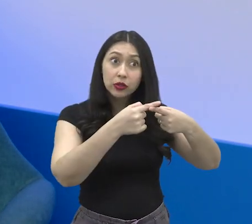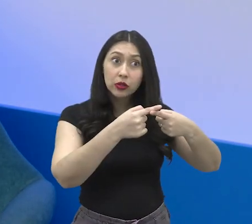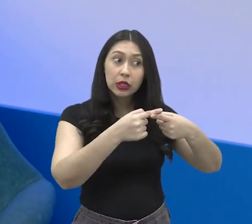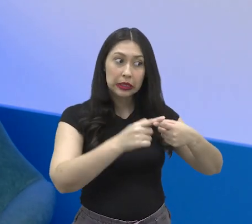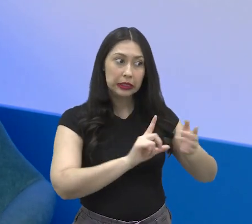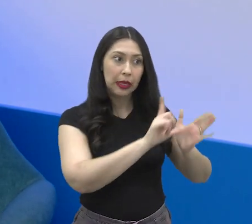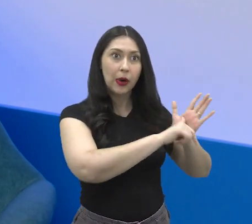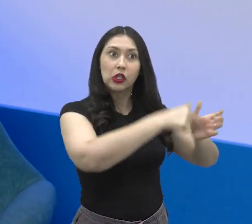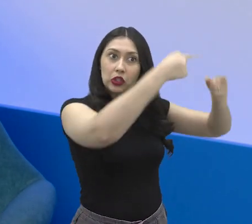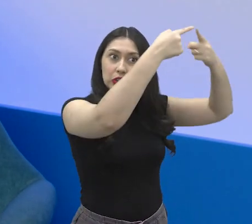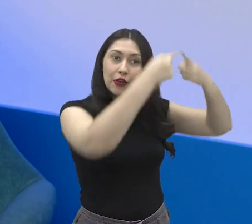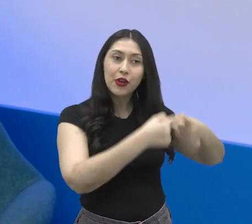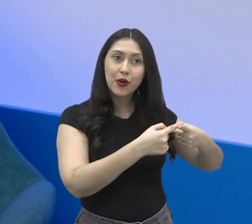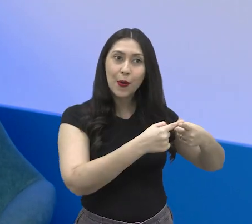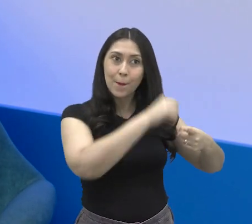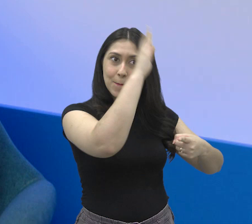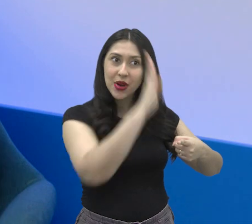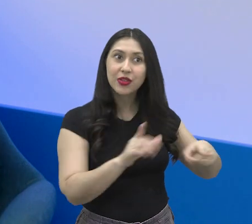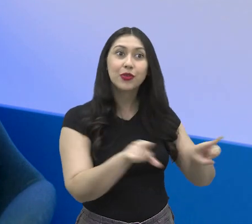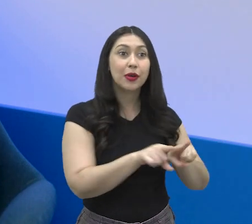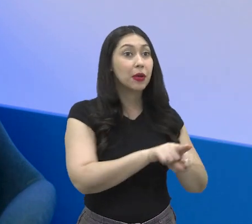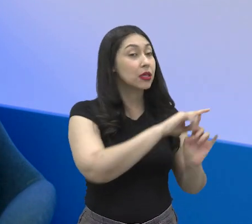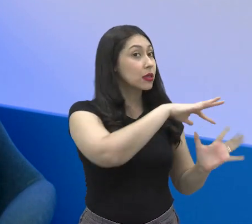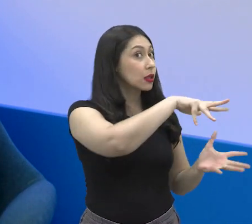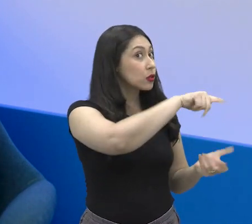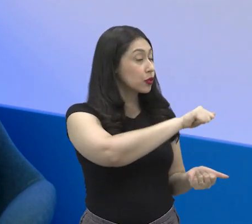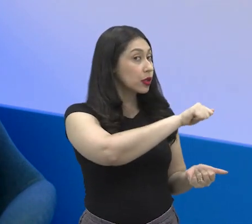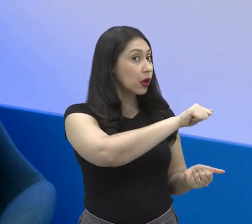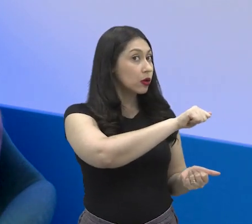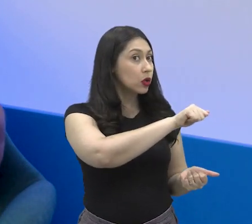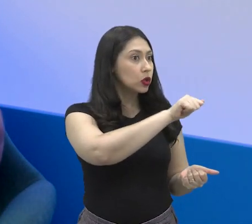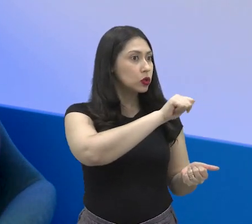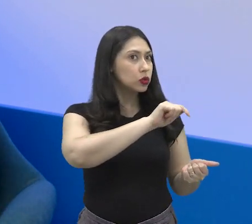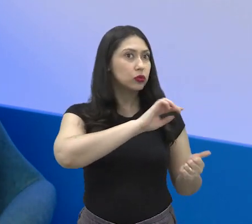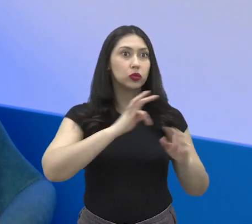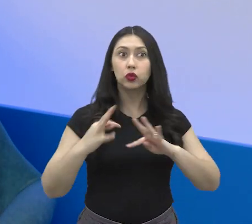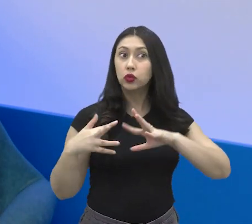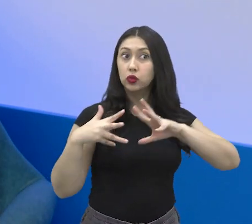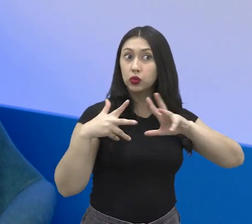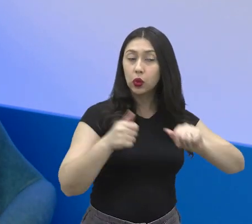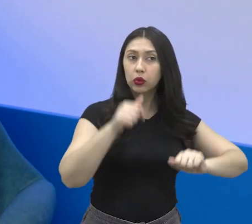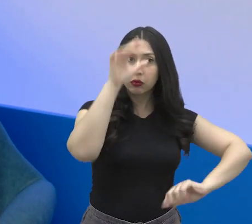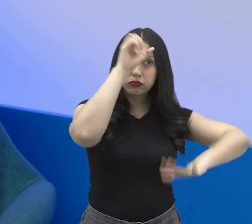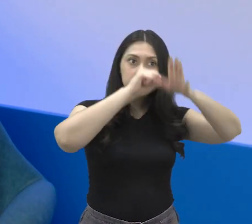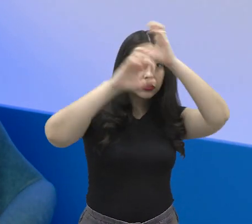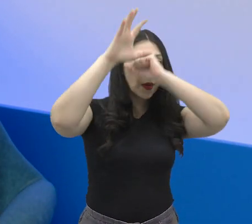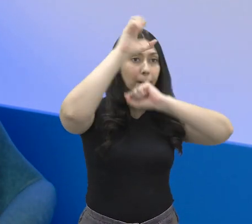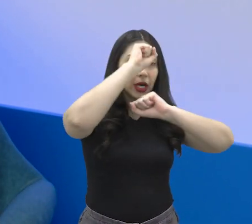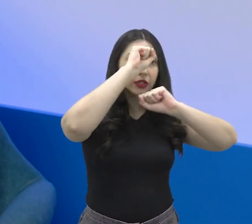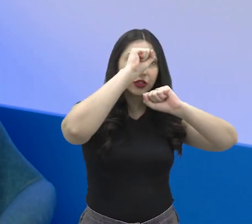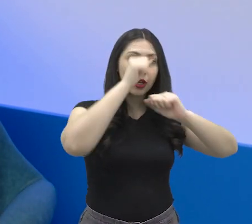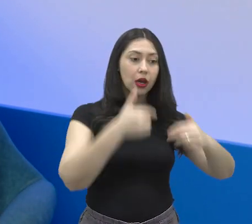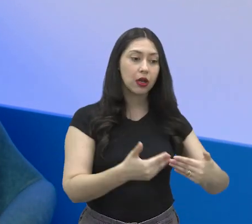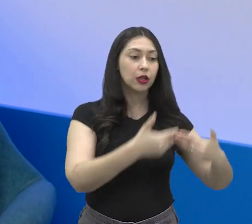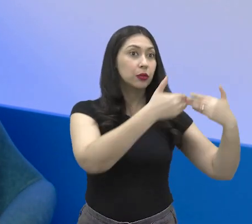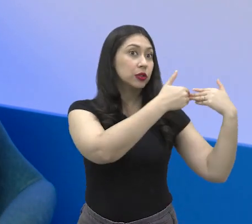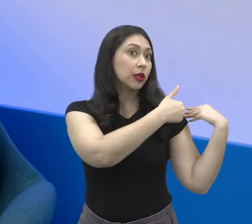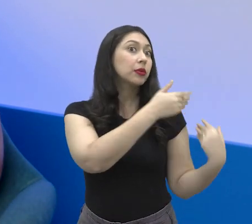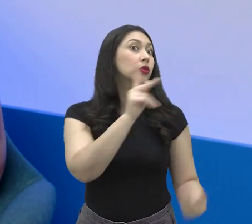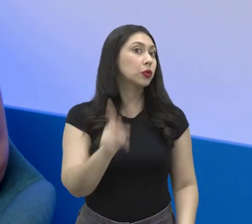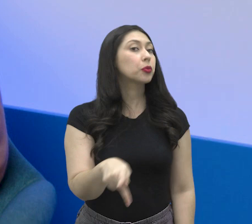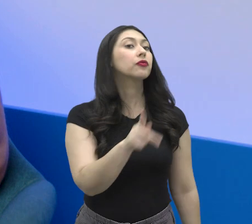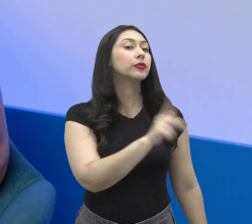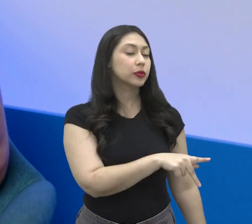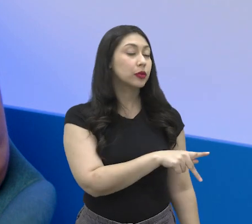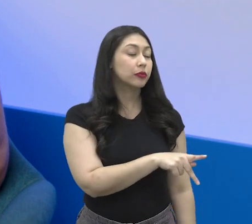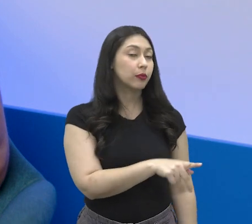alto rendimento. E tudo que você aprende no esporte, e isso é responsabilidade também do professor, né? A gente não